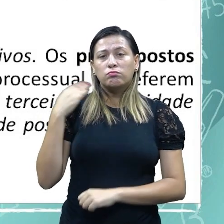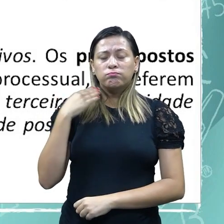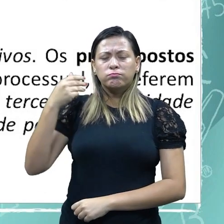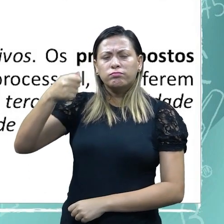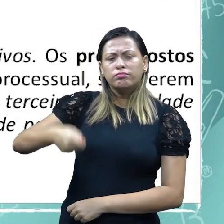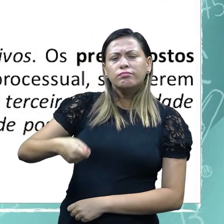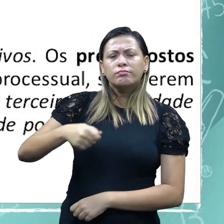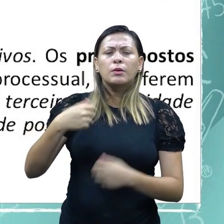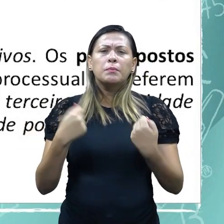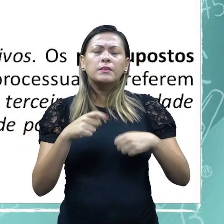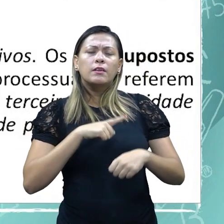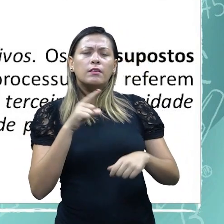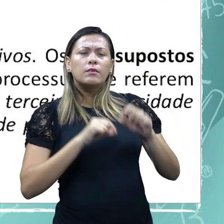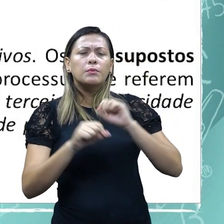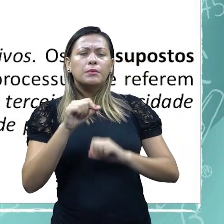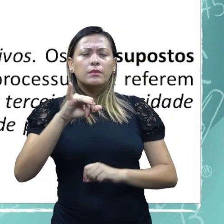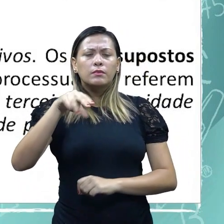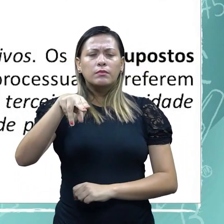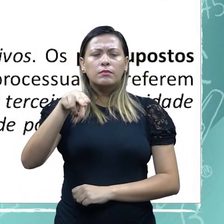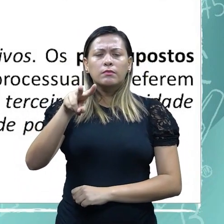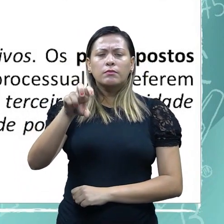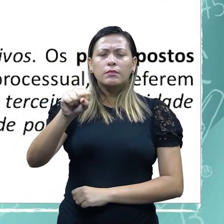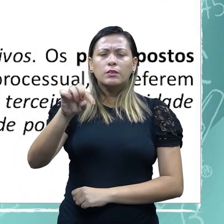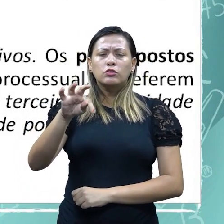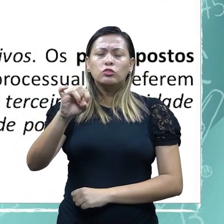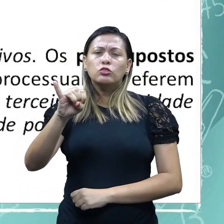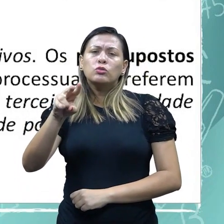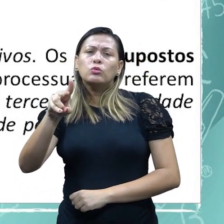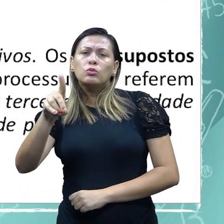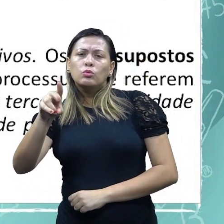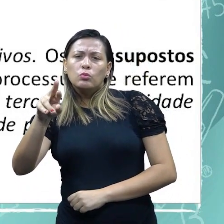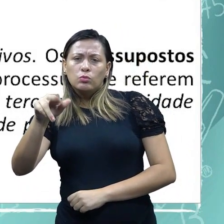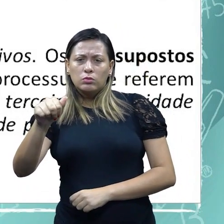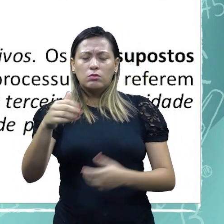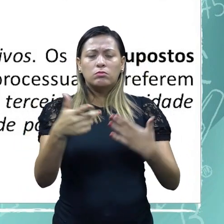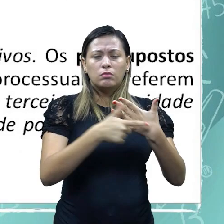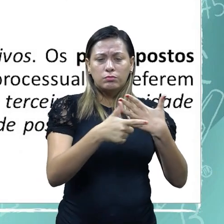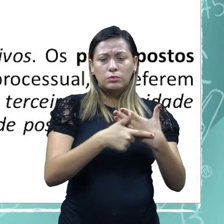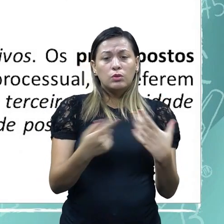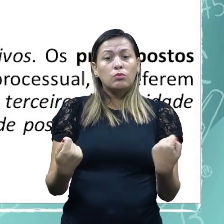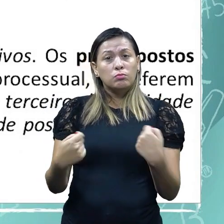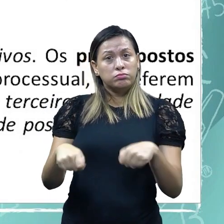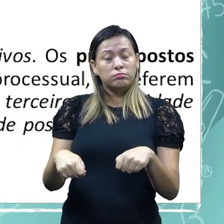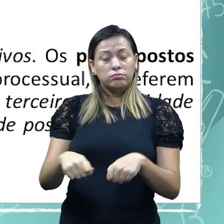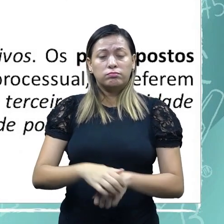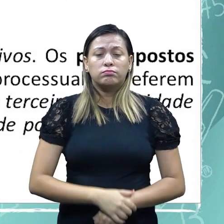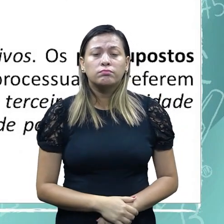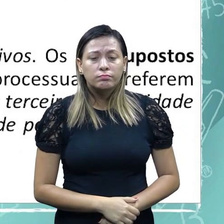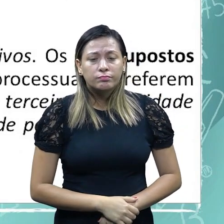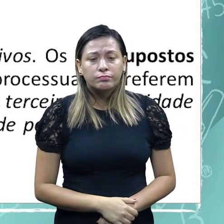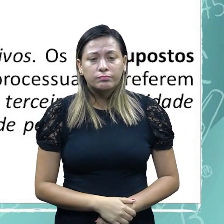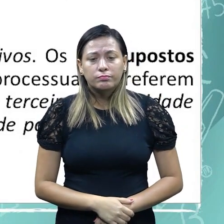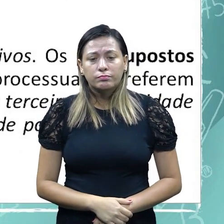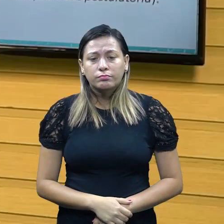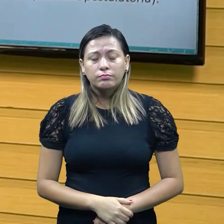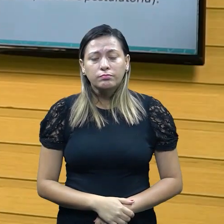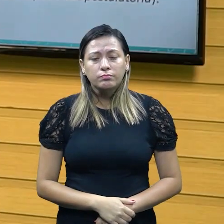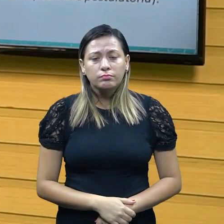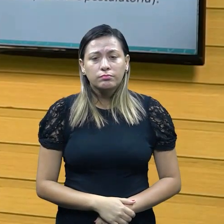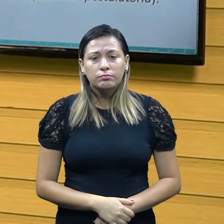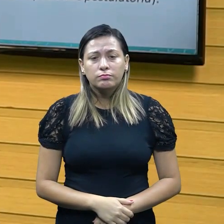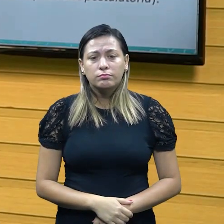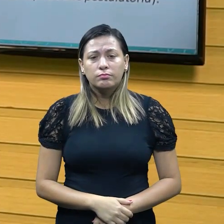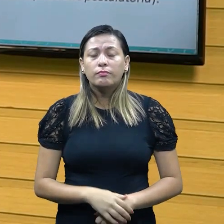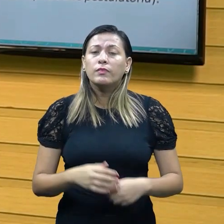juiz precisa ter? Investidura no cargo. Ele precisa ter competência para entender a matéria.